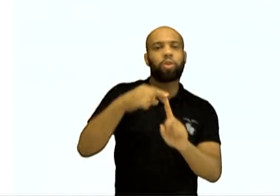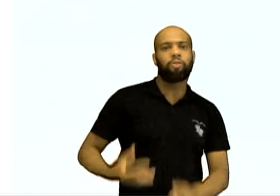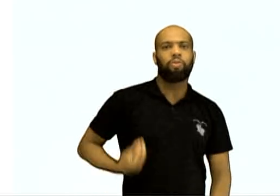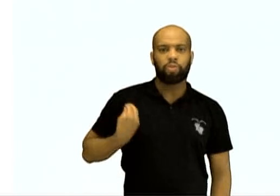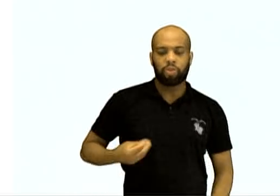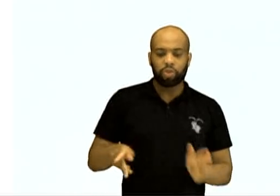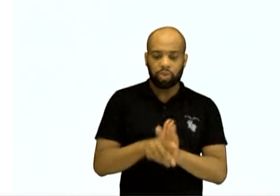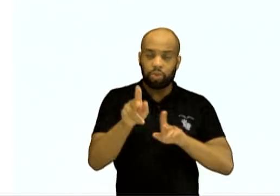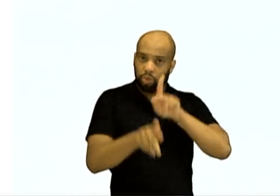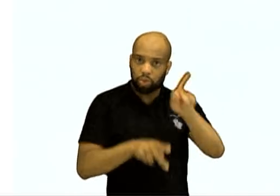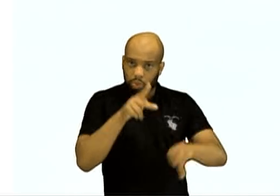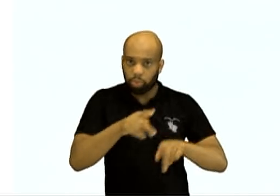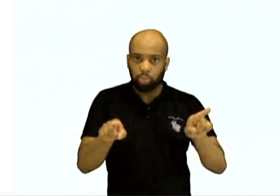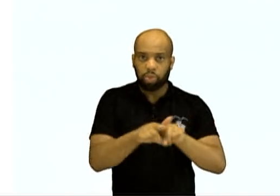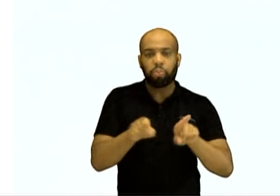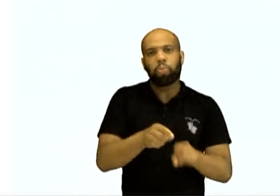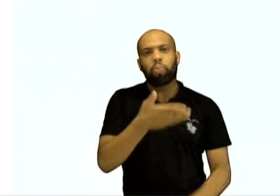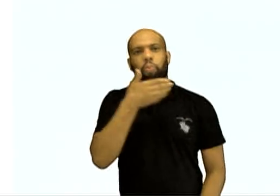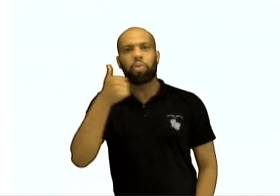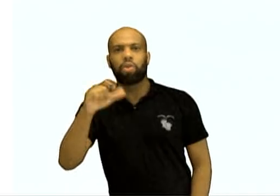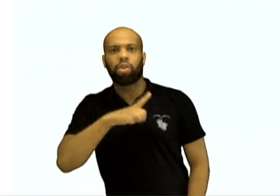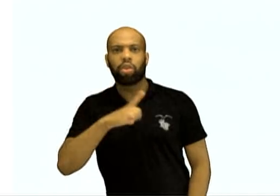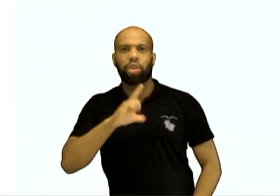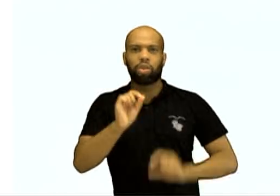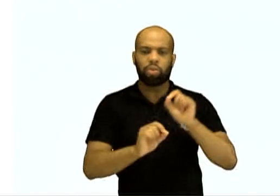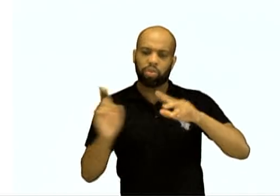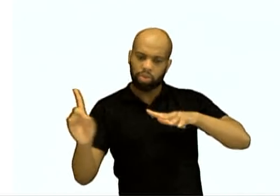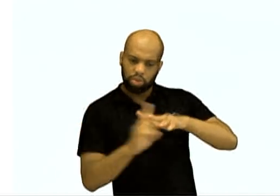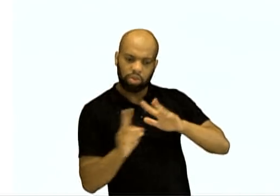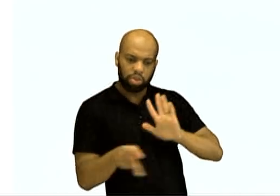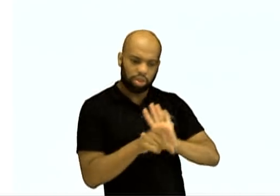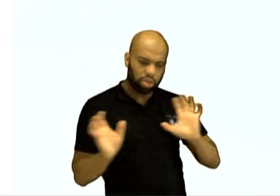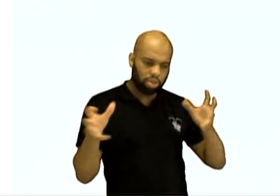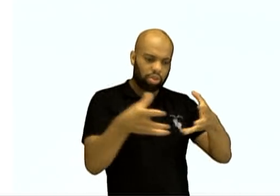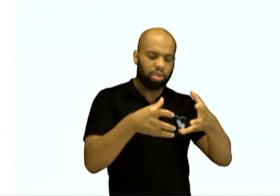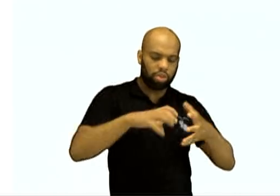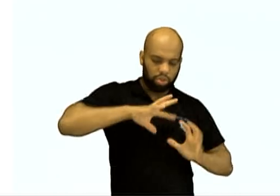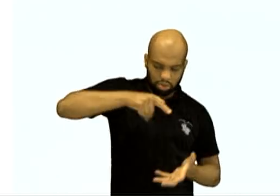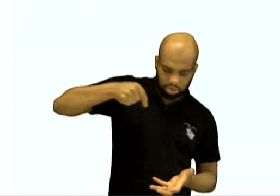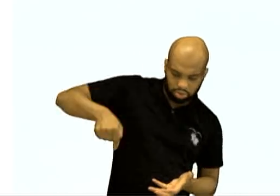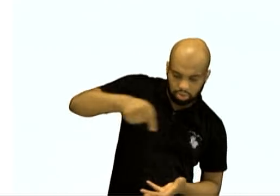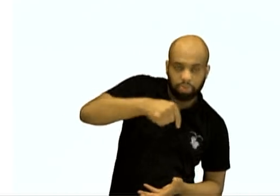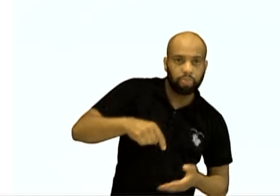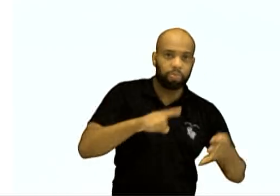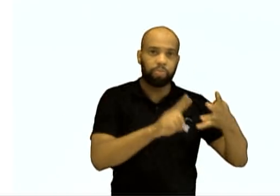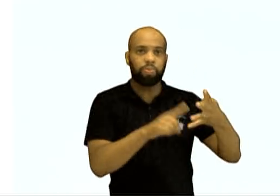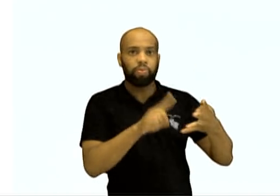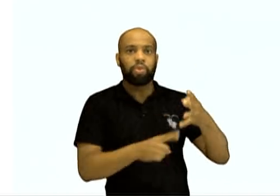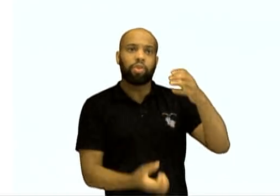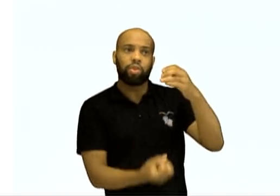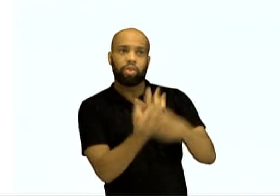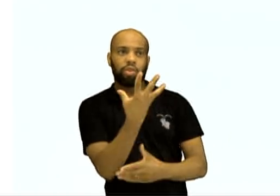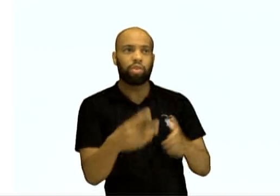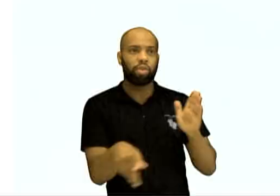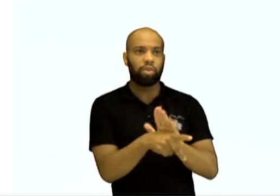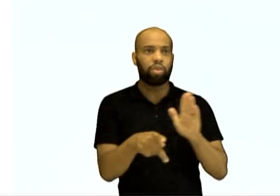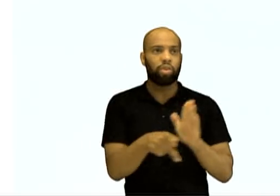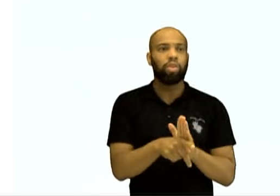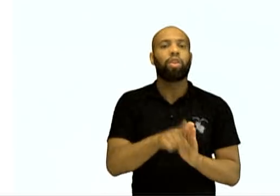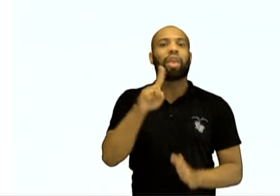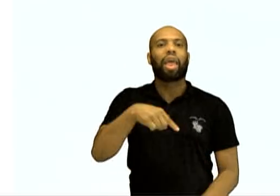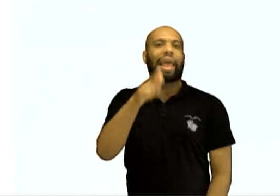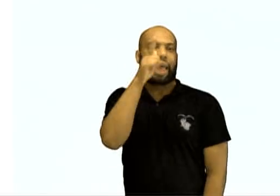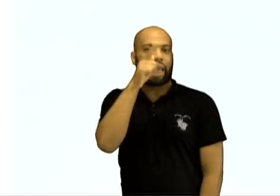seu povo e sua melhor inserção no plano internacional. E, finalmente, a letra D foi criada pelo filósofo